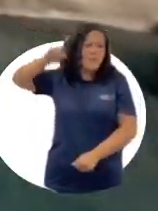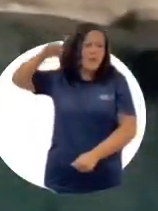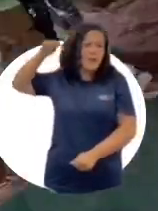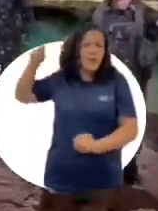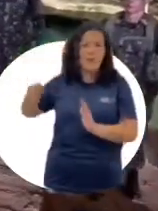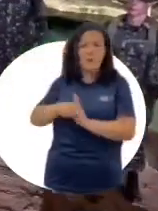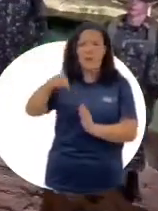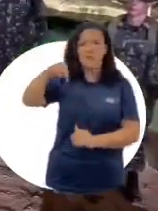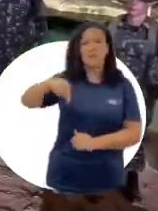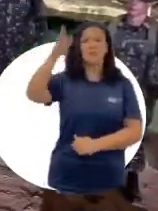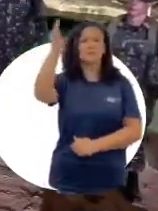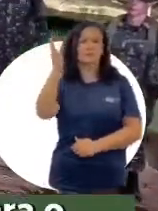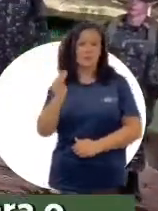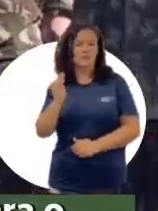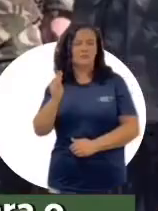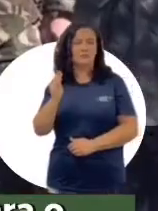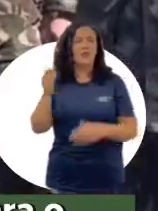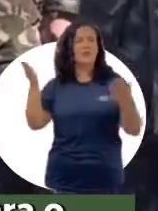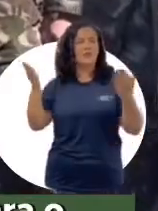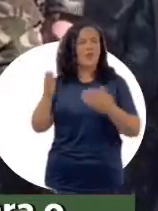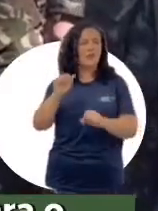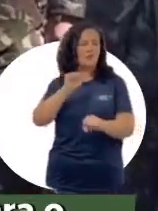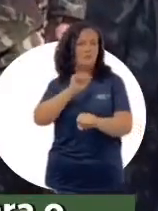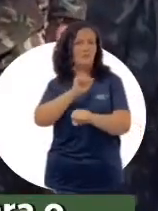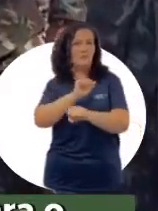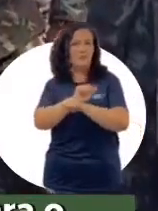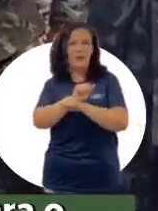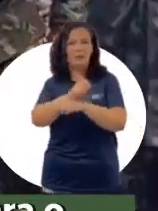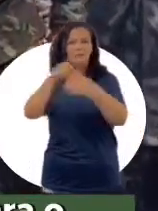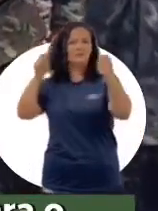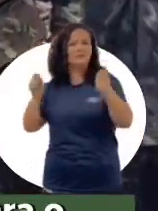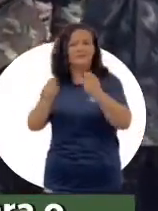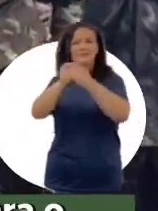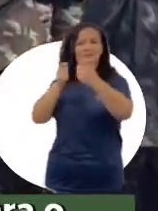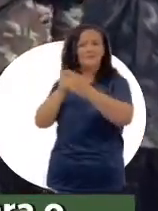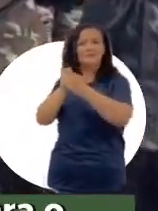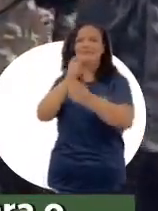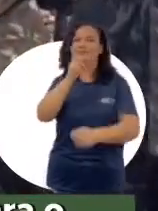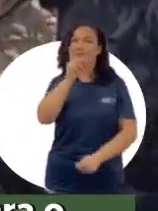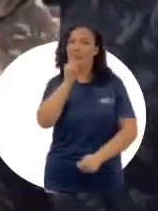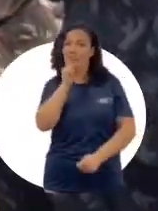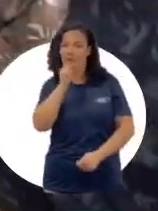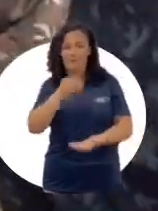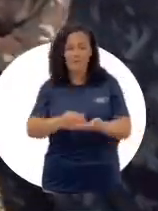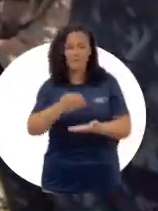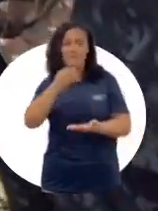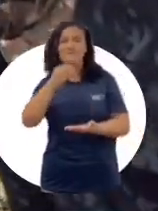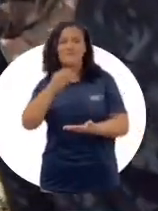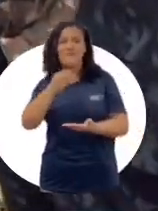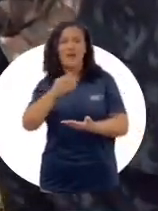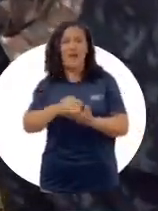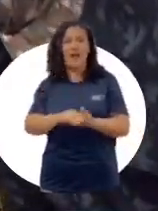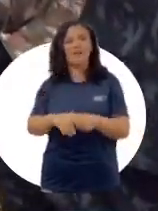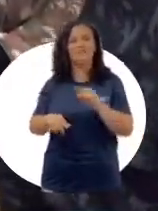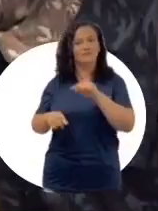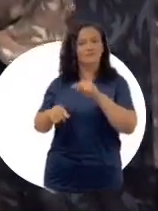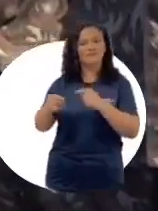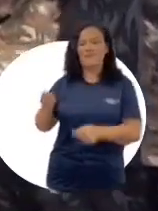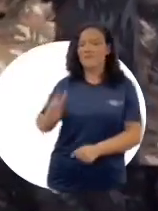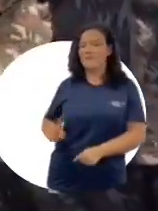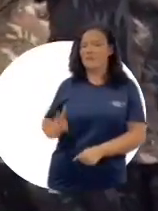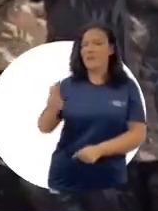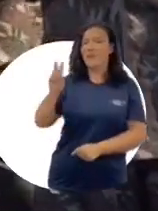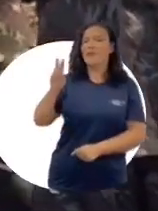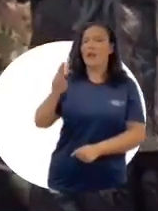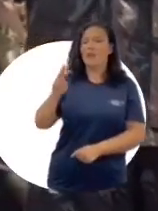Brasil. E agora uma pausa para o tradicional brinde com copo de água, item escasso e valioso